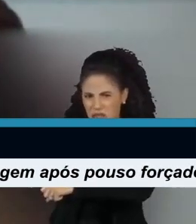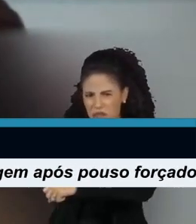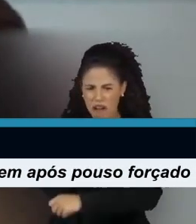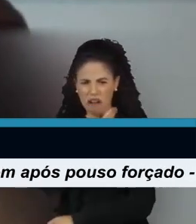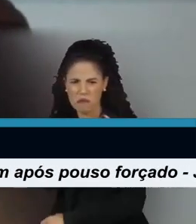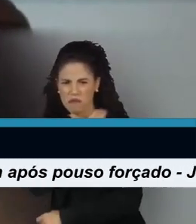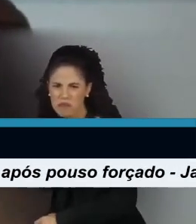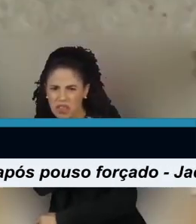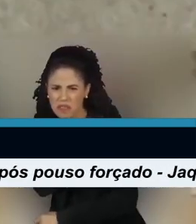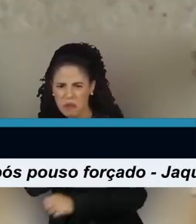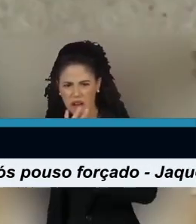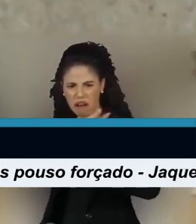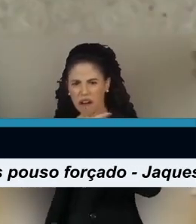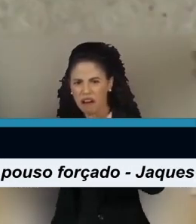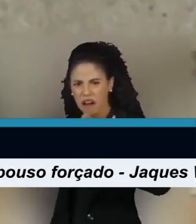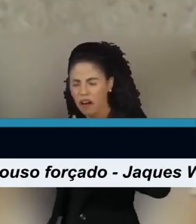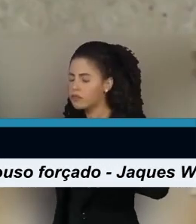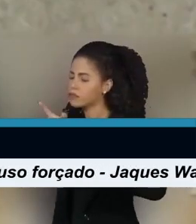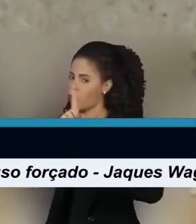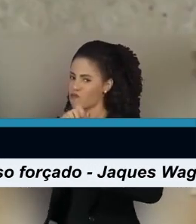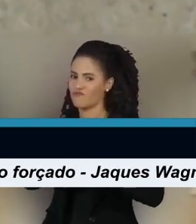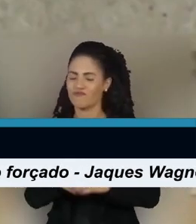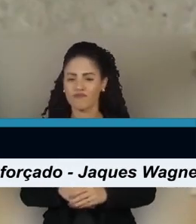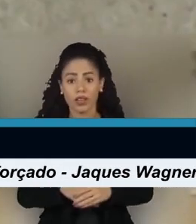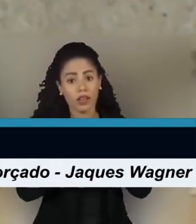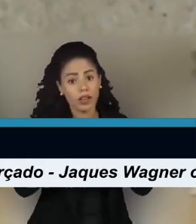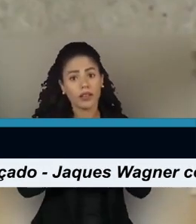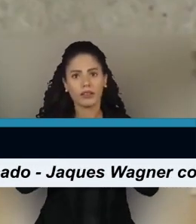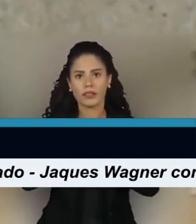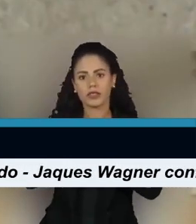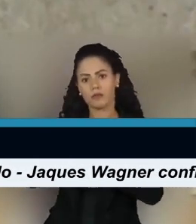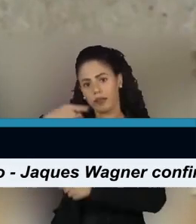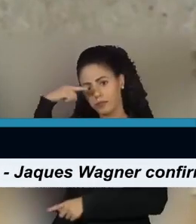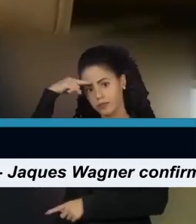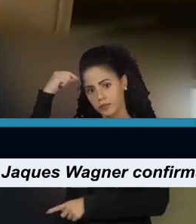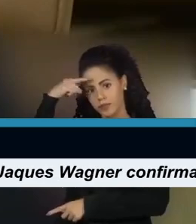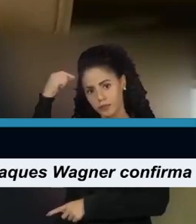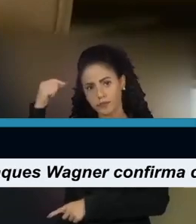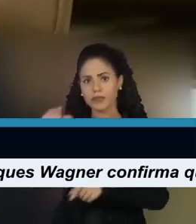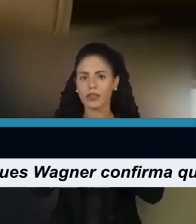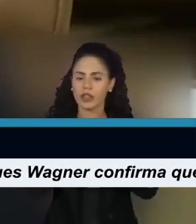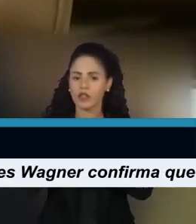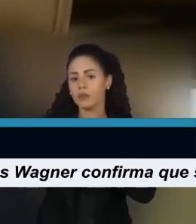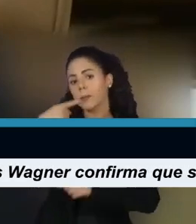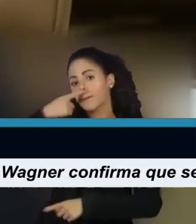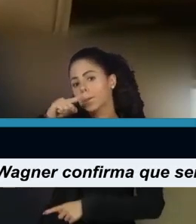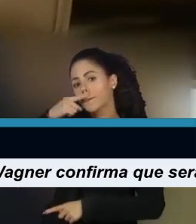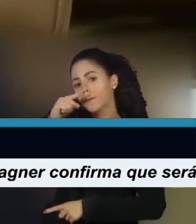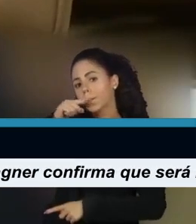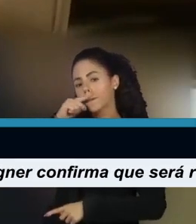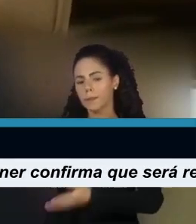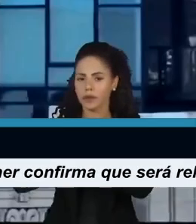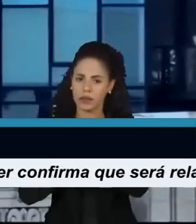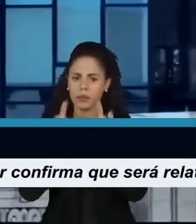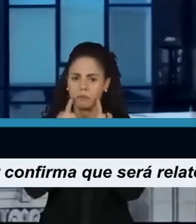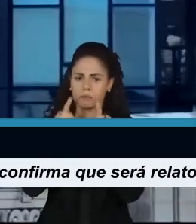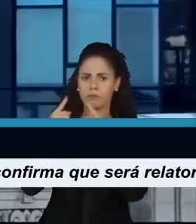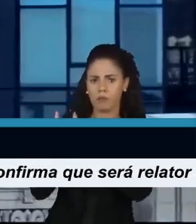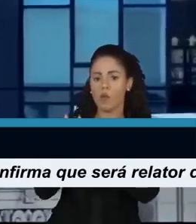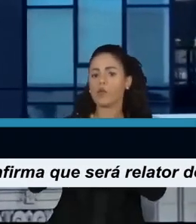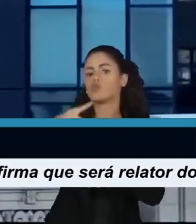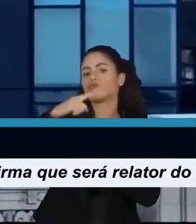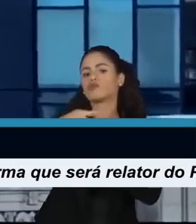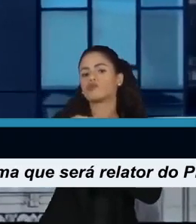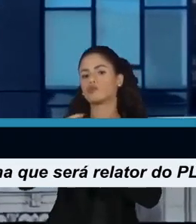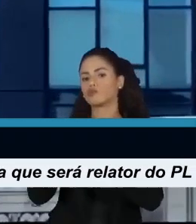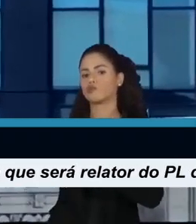misoginia, da homofobia. Já o presidente do Supremo, Luiz Roberto Barroso, e o decano da corte, Gilmar Mendes, criticaram o modelo de